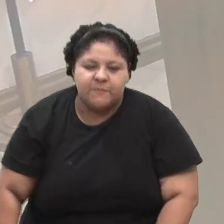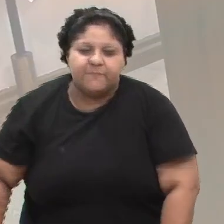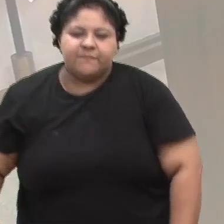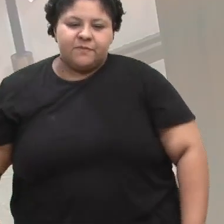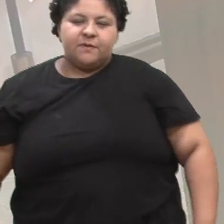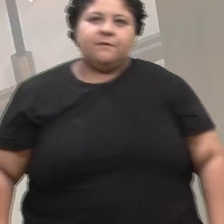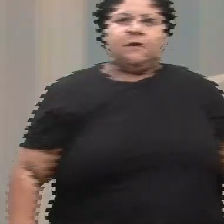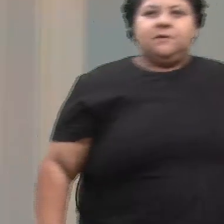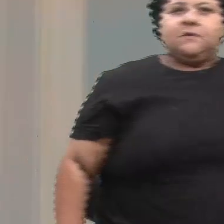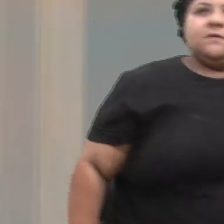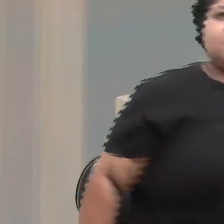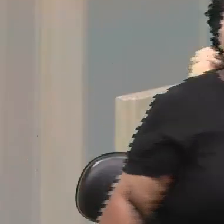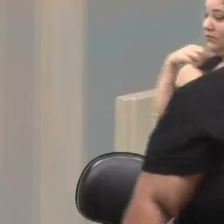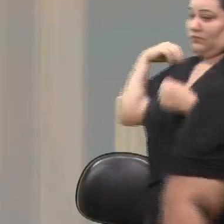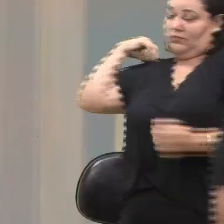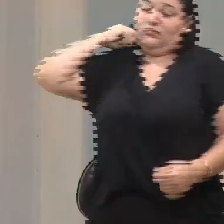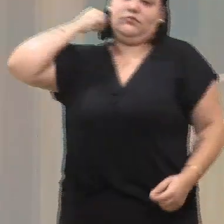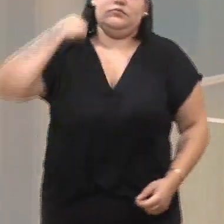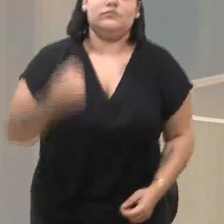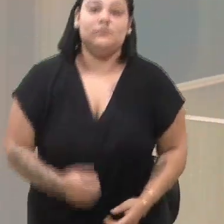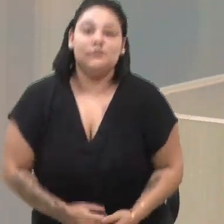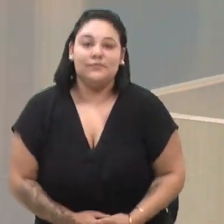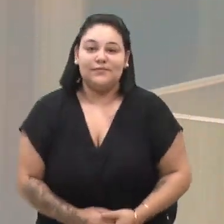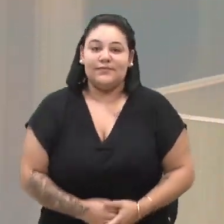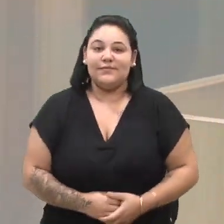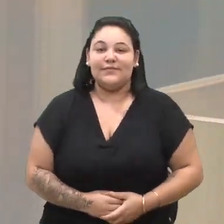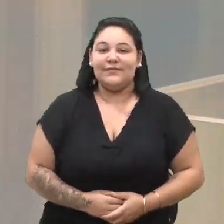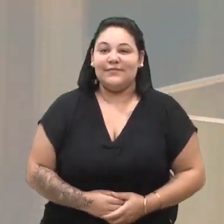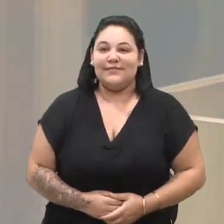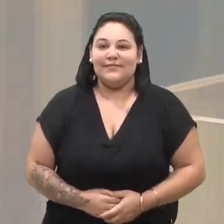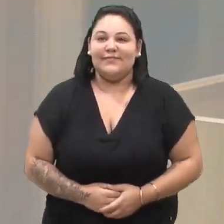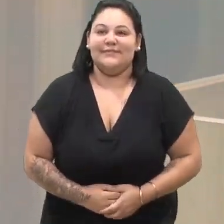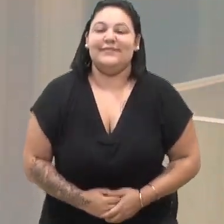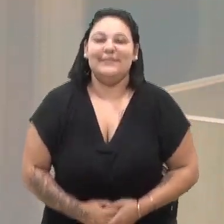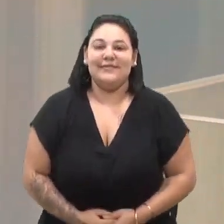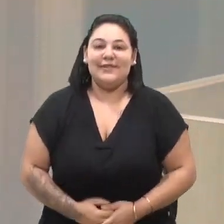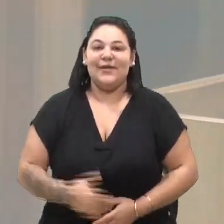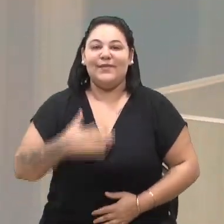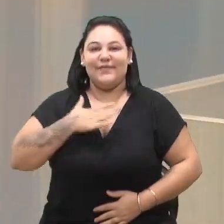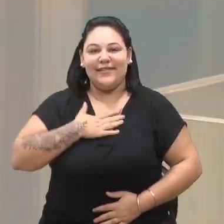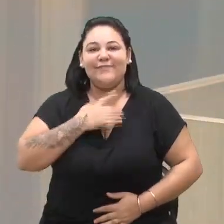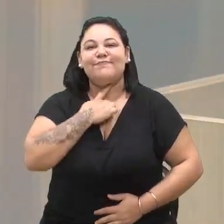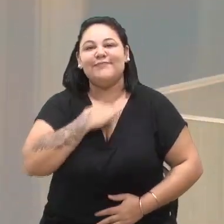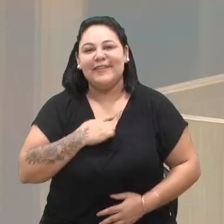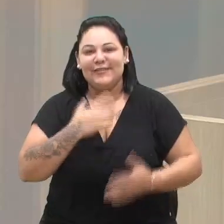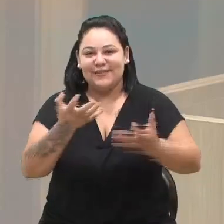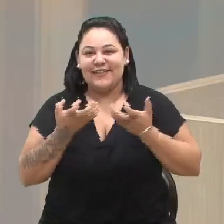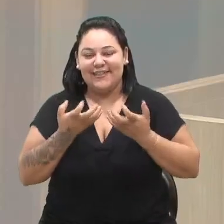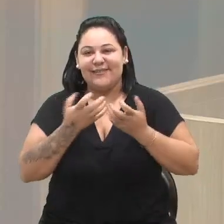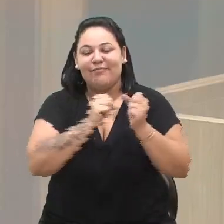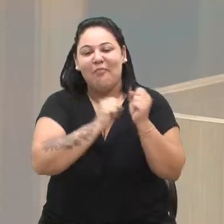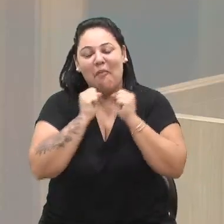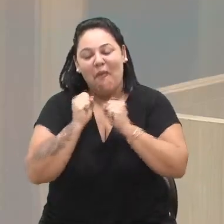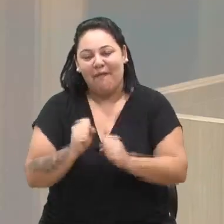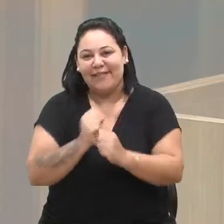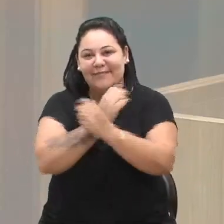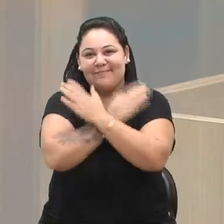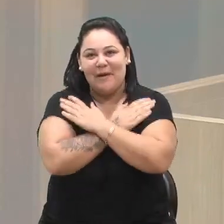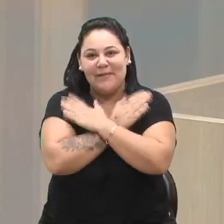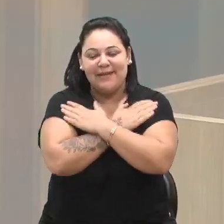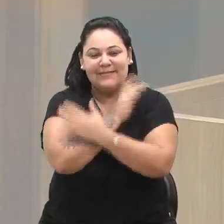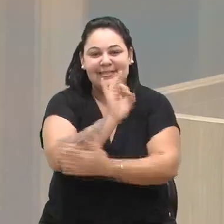Tá, então, a minha vontade era de ir a cada um dar um abraço e um beijo.